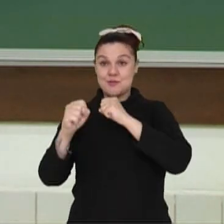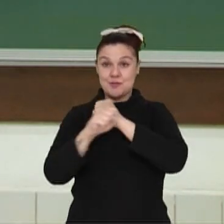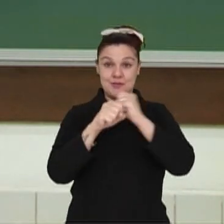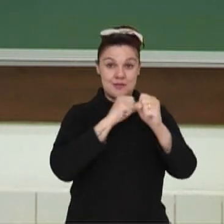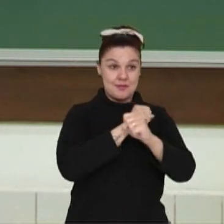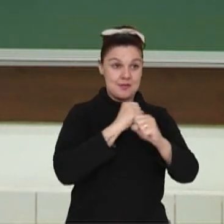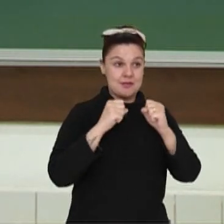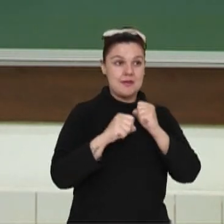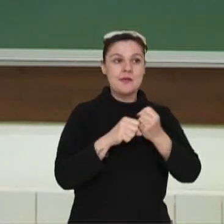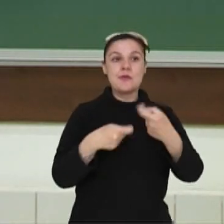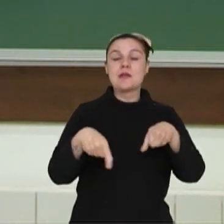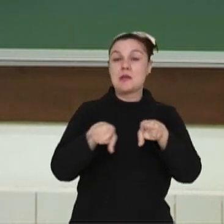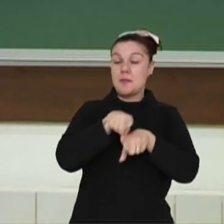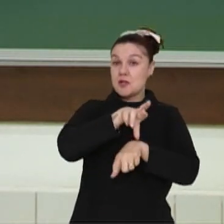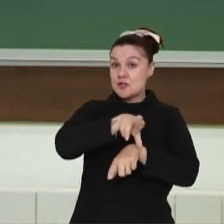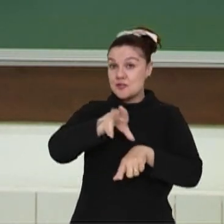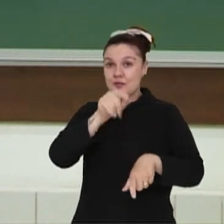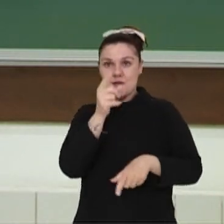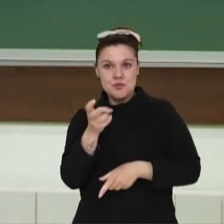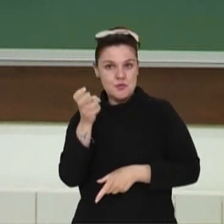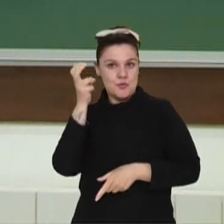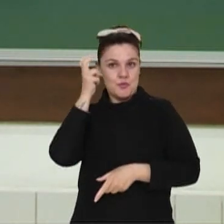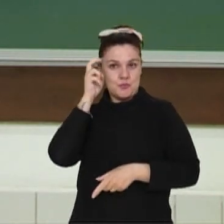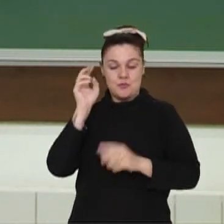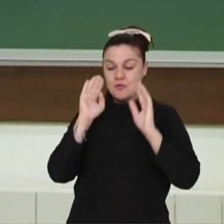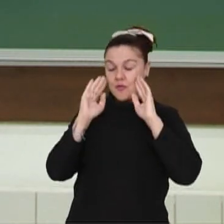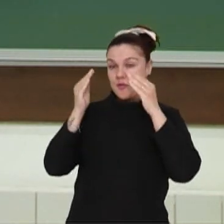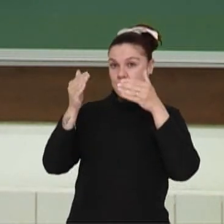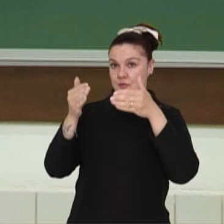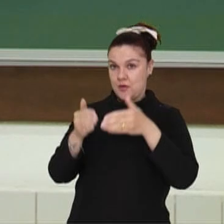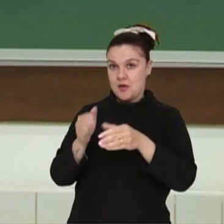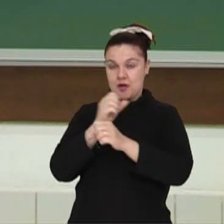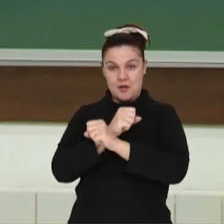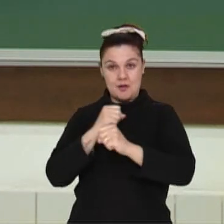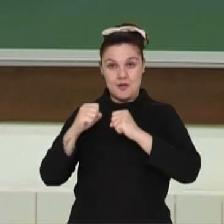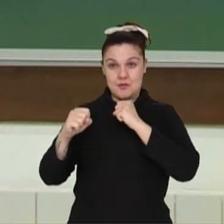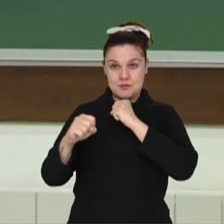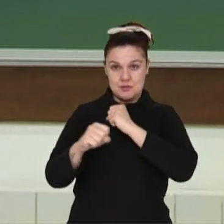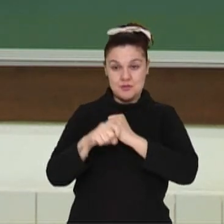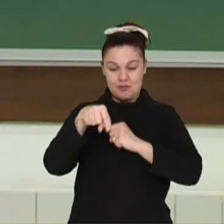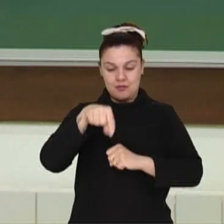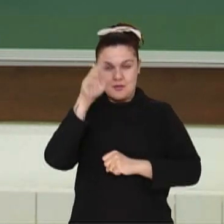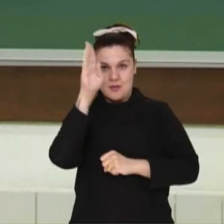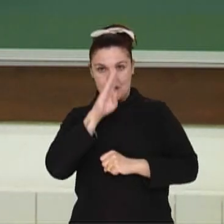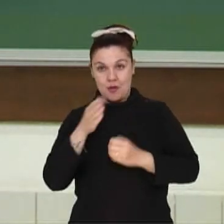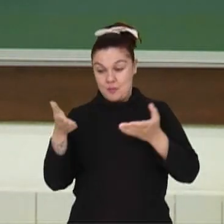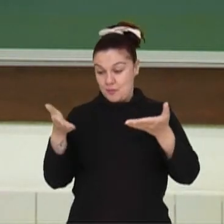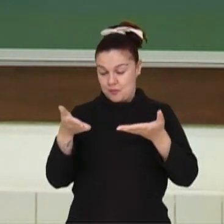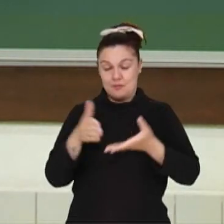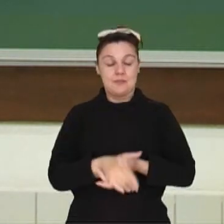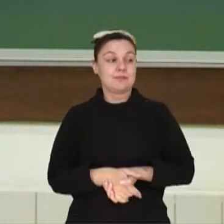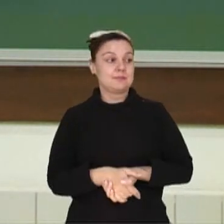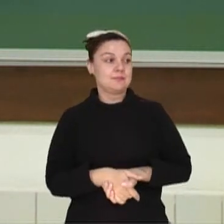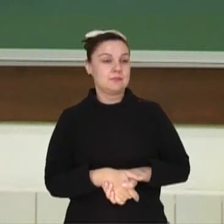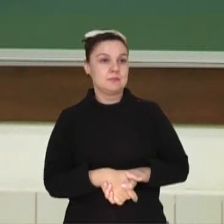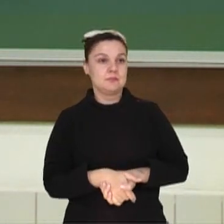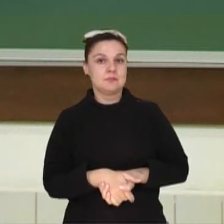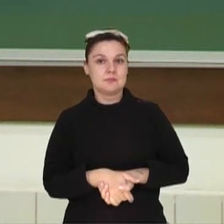estamos falando de diferentes culturas. A gente vai focar principalmente na sociedade nossa, moderna e tal, e